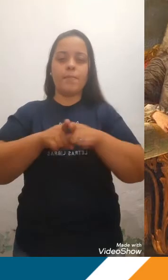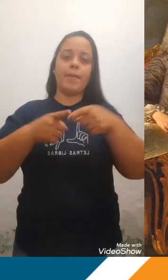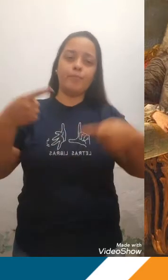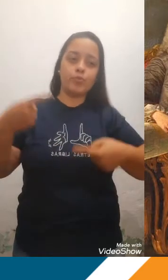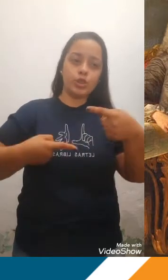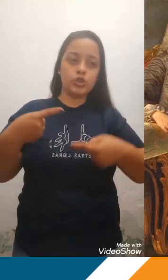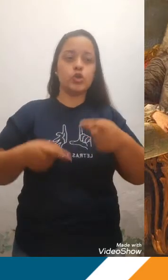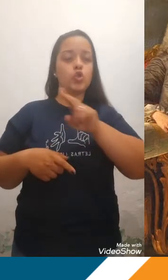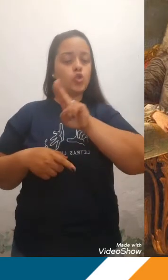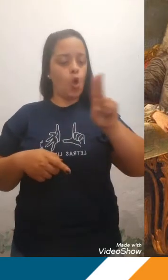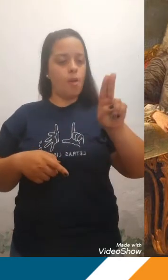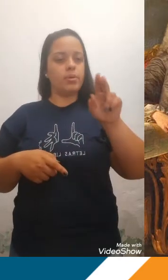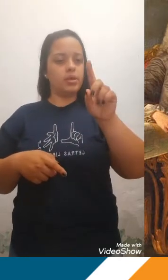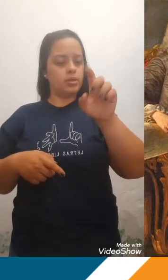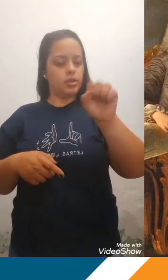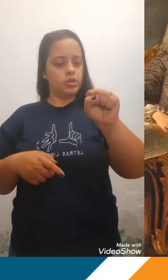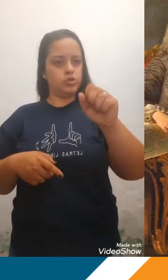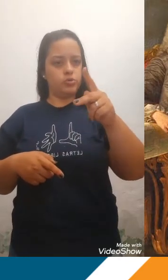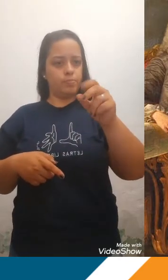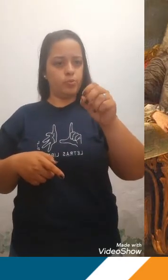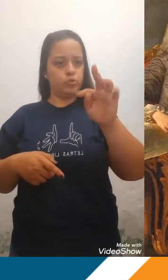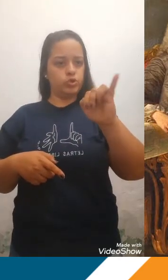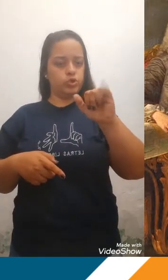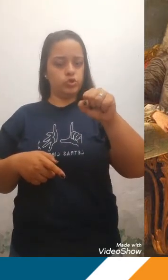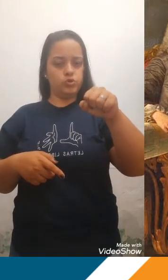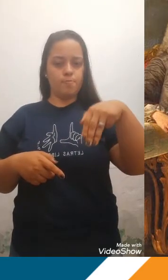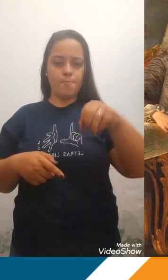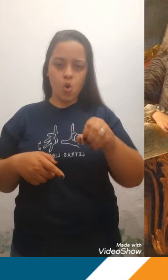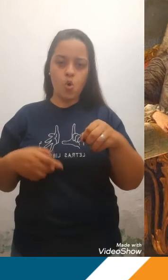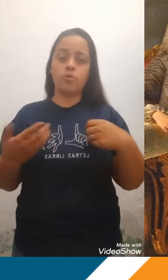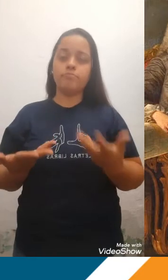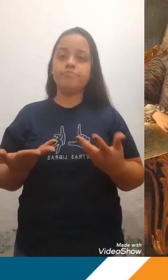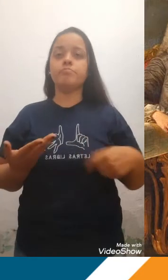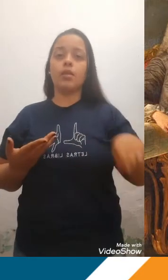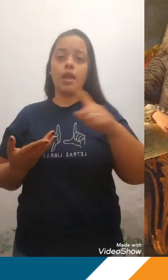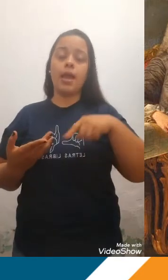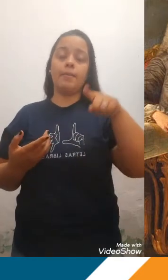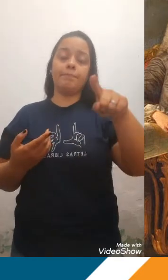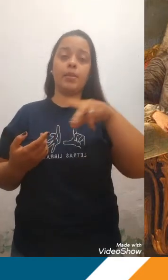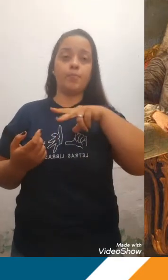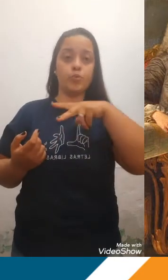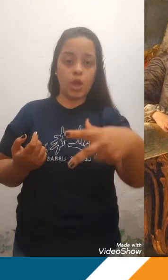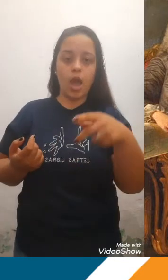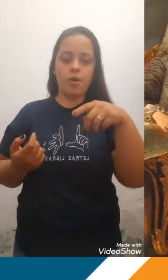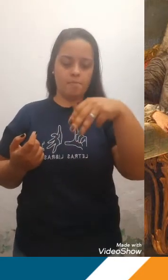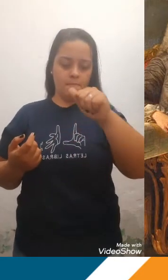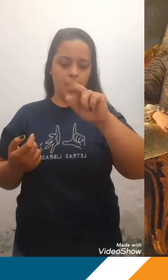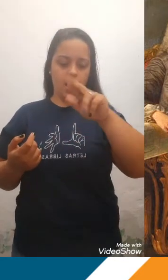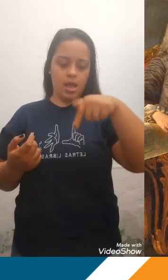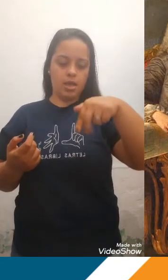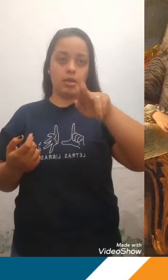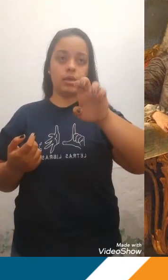uma delas a que chamamos de despotismo esclarecido. Desta forma, em Portugal, Marquês